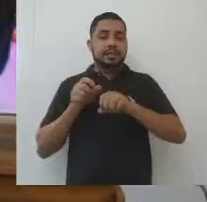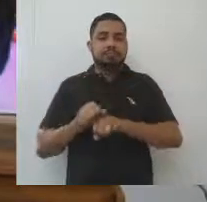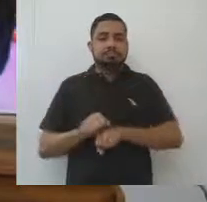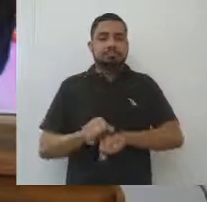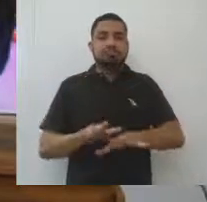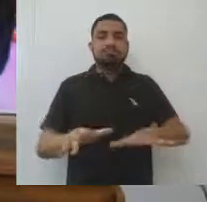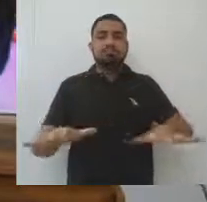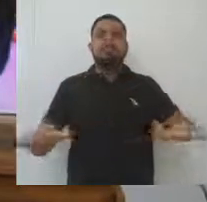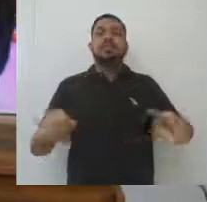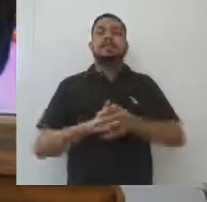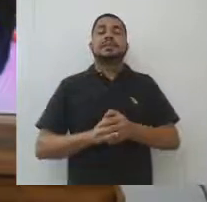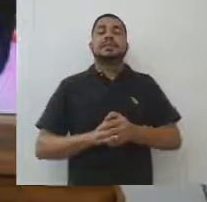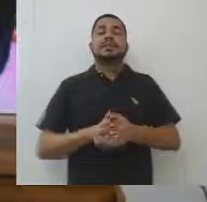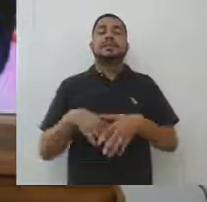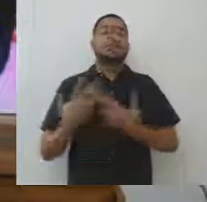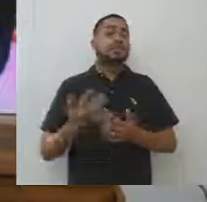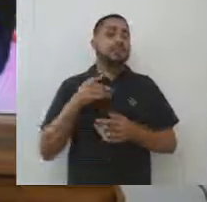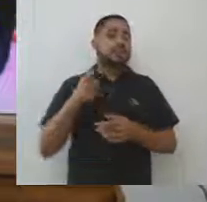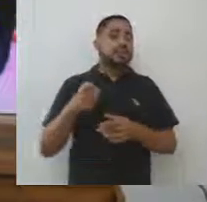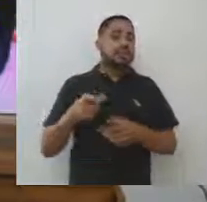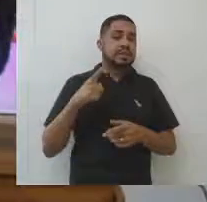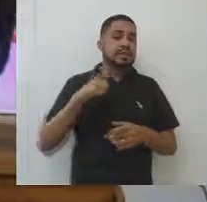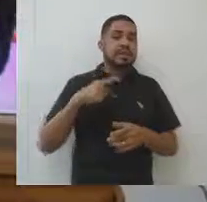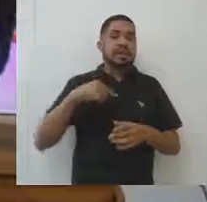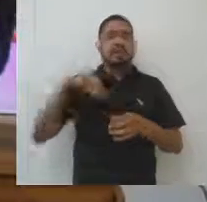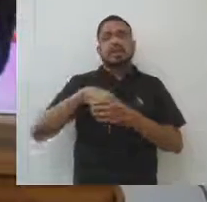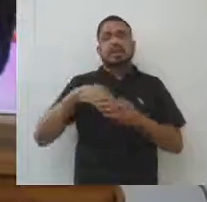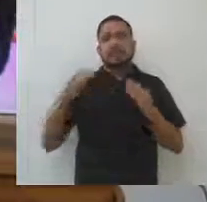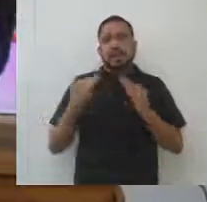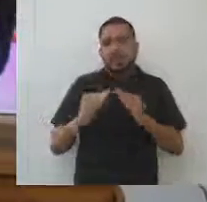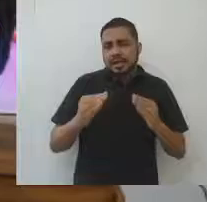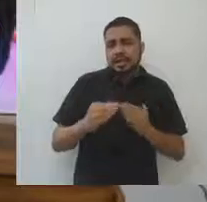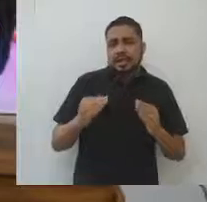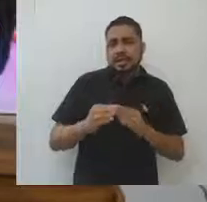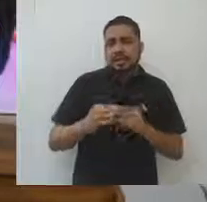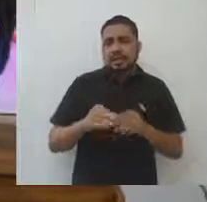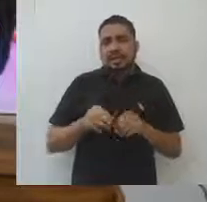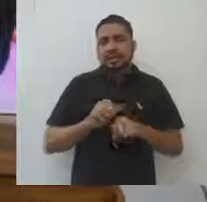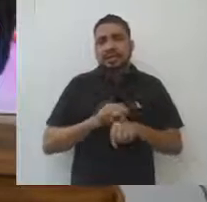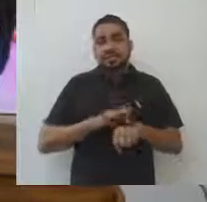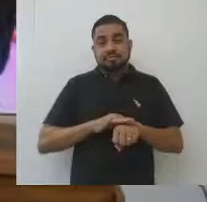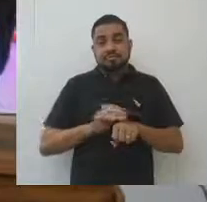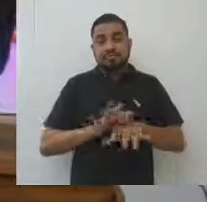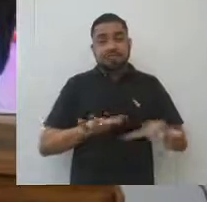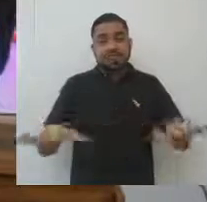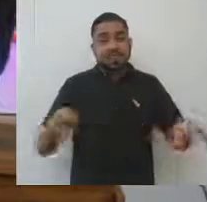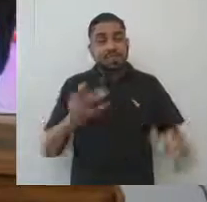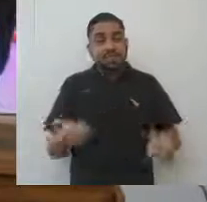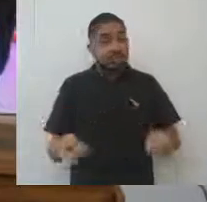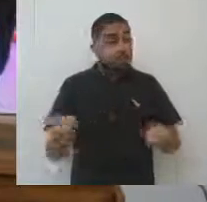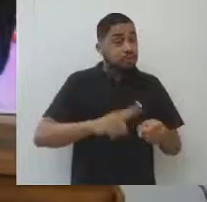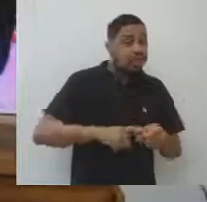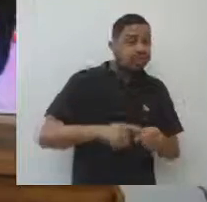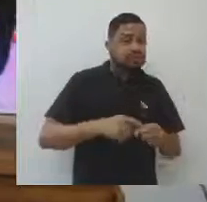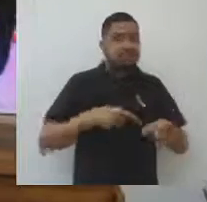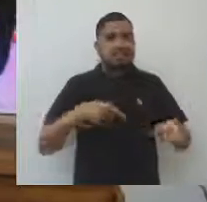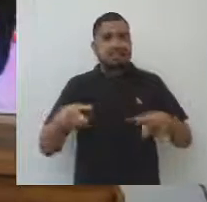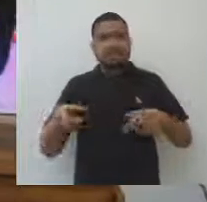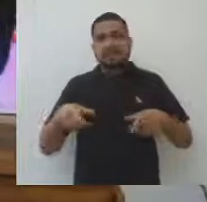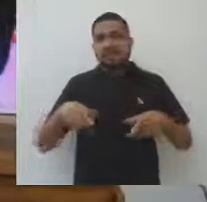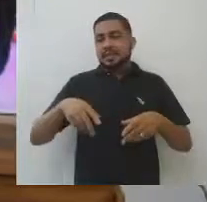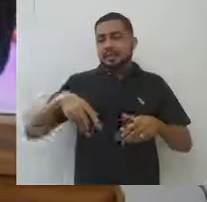disseminando. Então, para você que está na pandemia em casa, para você que quer voltar para dançar no lazer, dançar